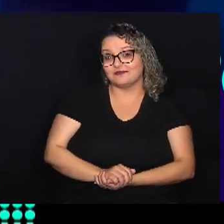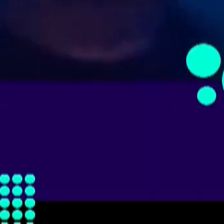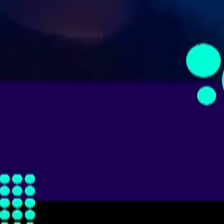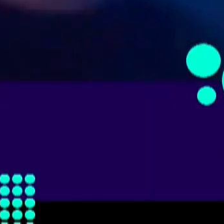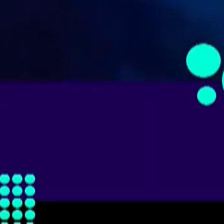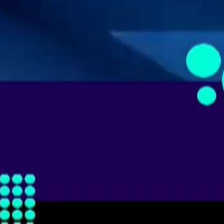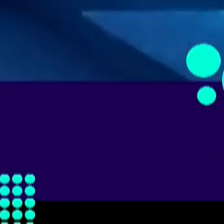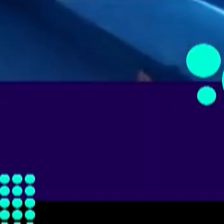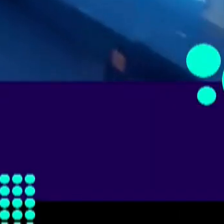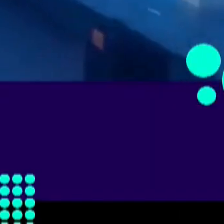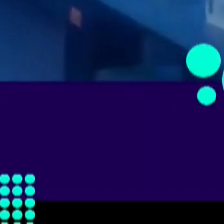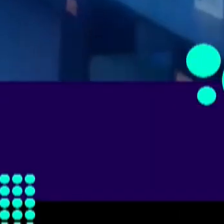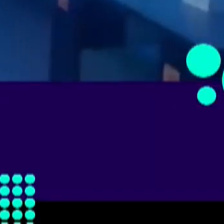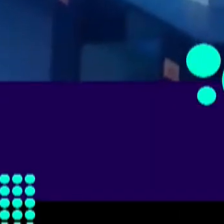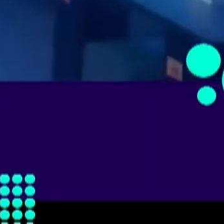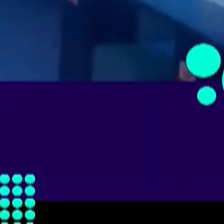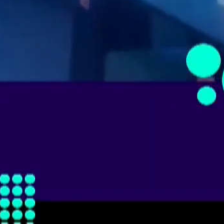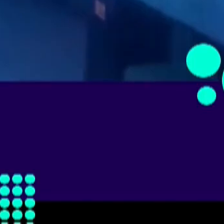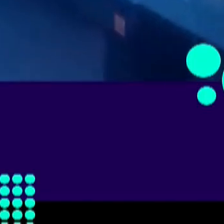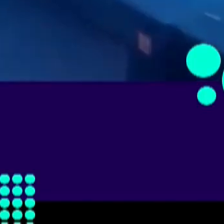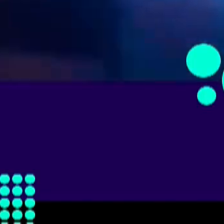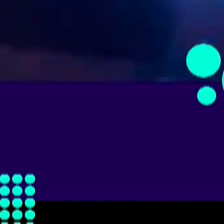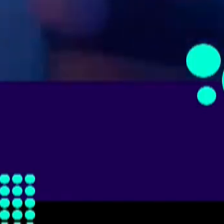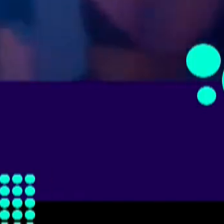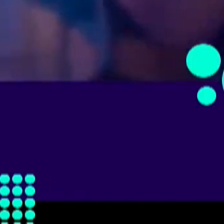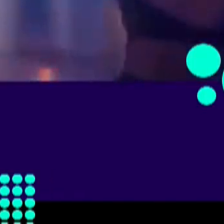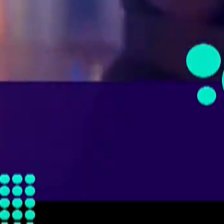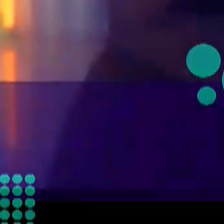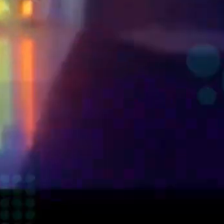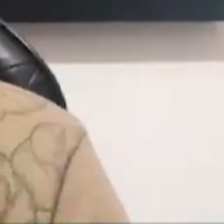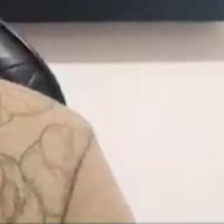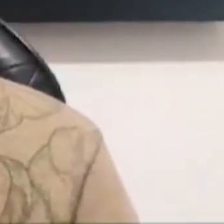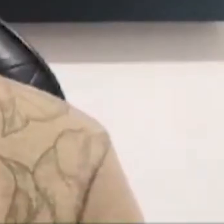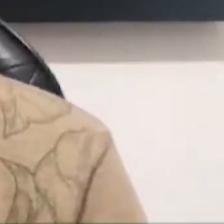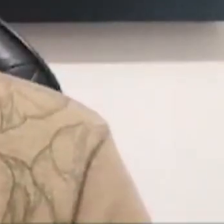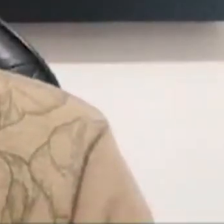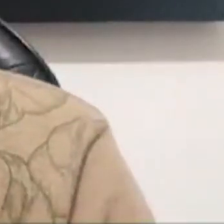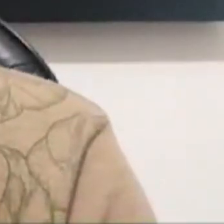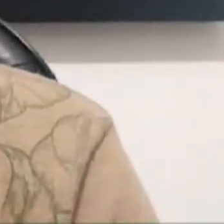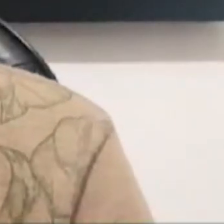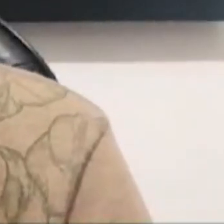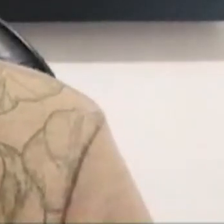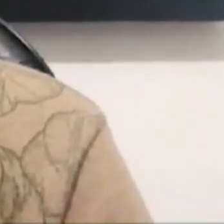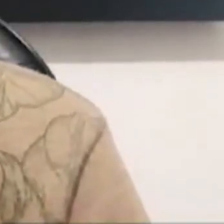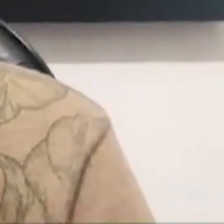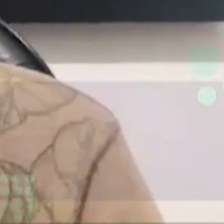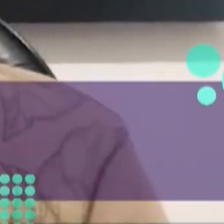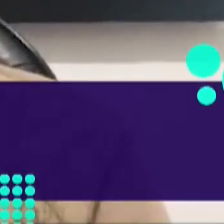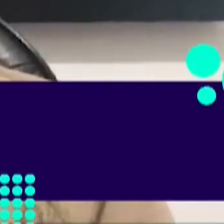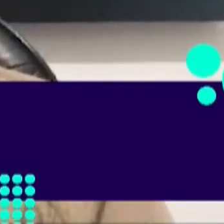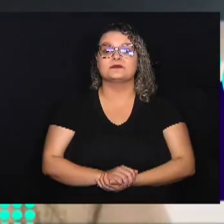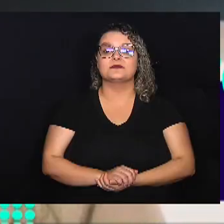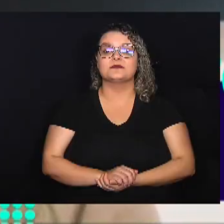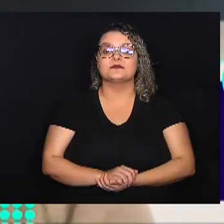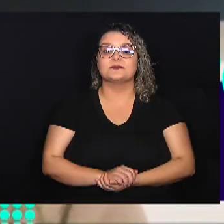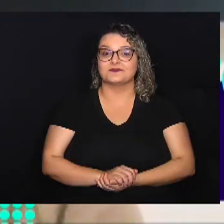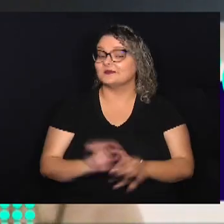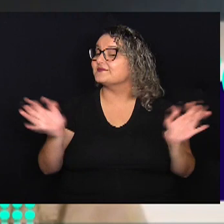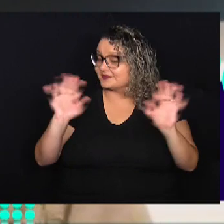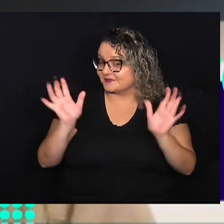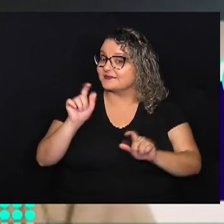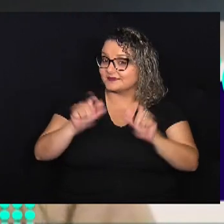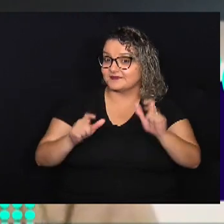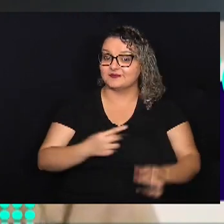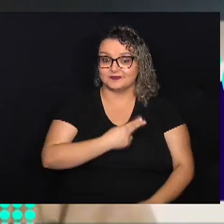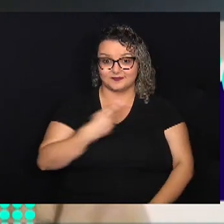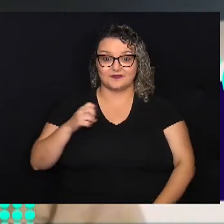foguinho em coração, não tenho mais tempo pra ficar na sua mão. Olá pessoal, meu nome é Eduardo, eu sou integrante